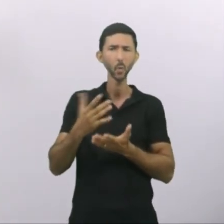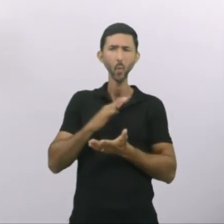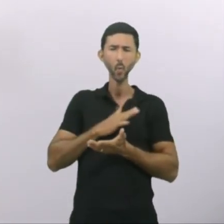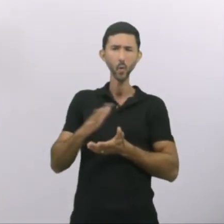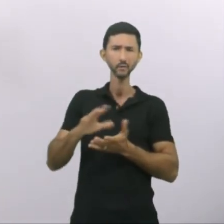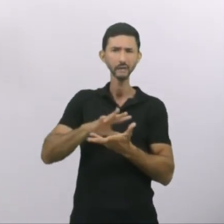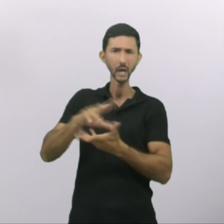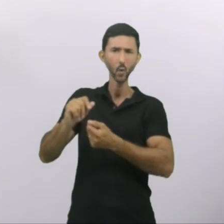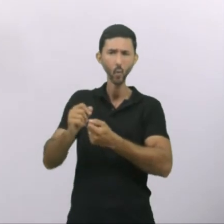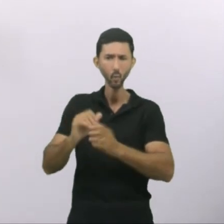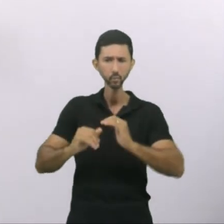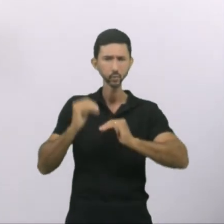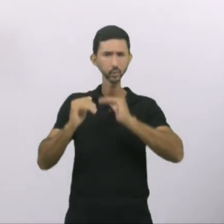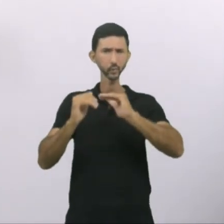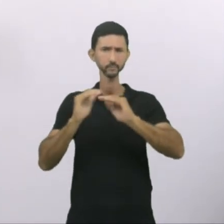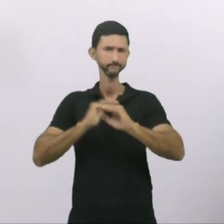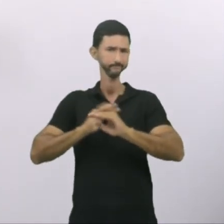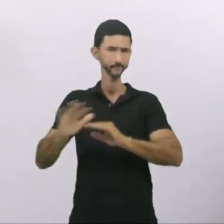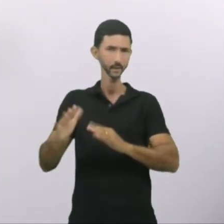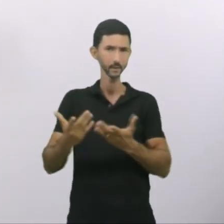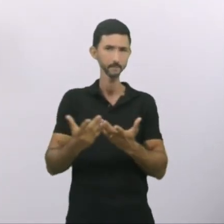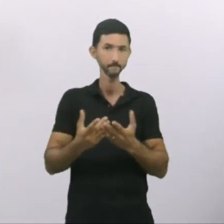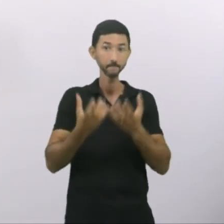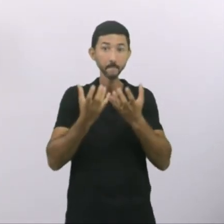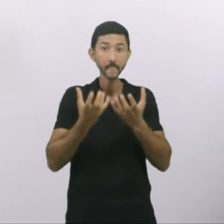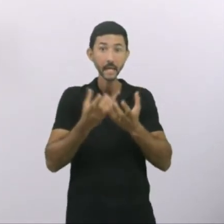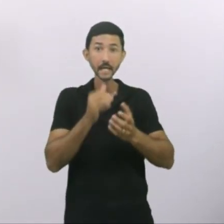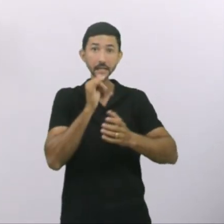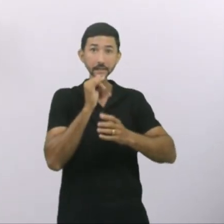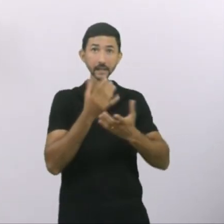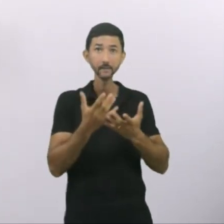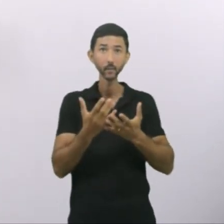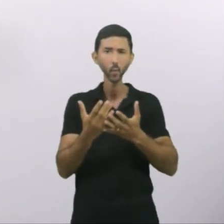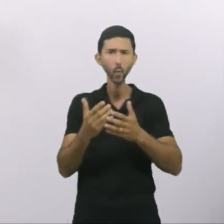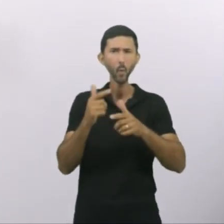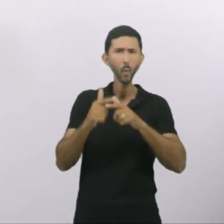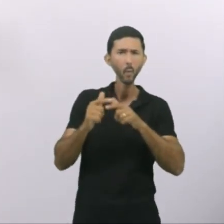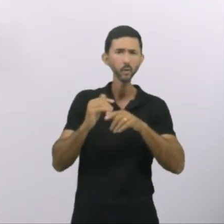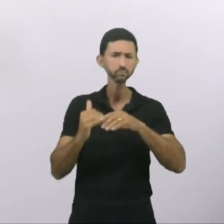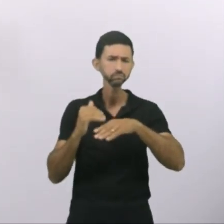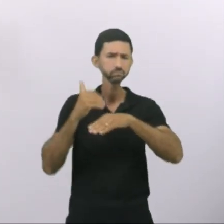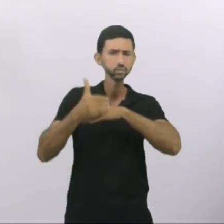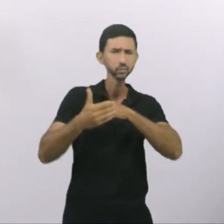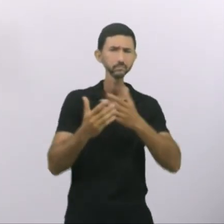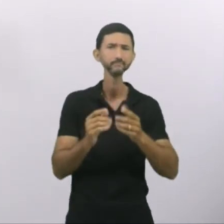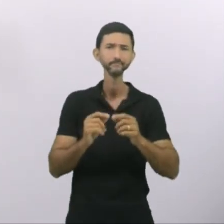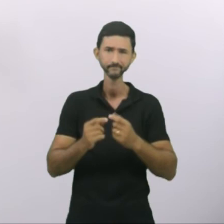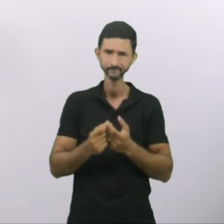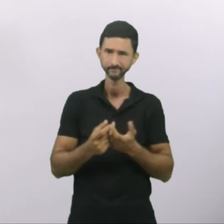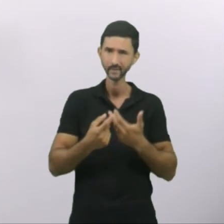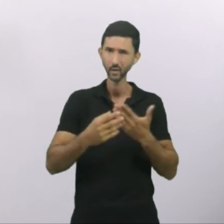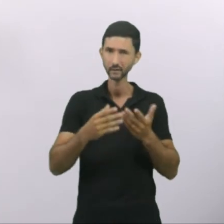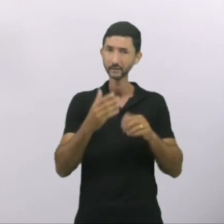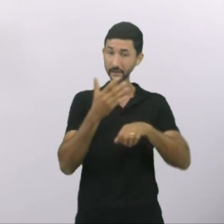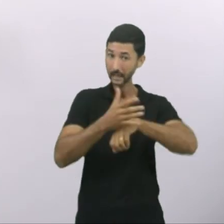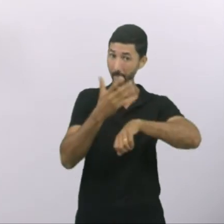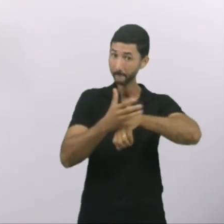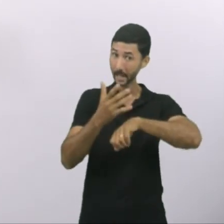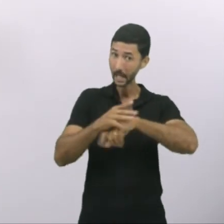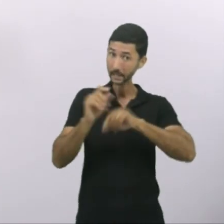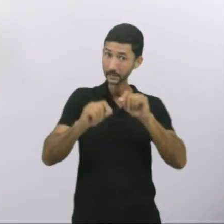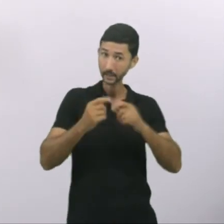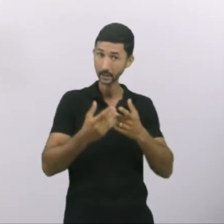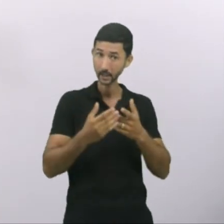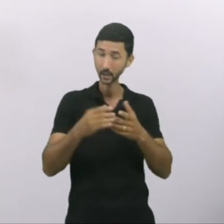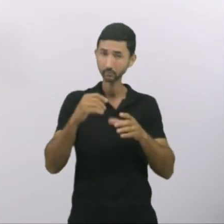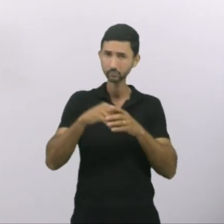anti-globalização. Porque, na verdade, ele acaba burlando certas coisas. Na prática, nós chamamos dentro